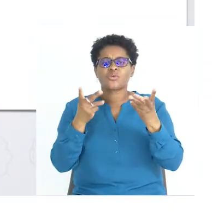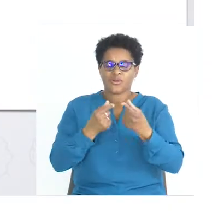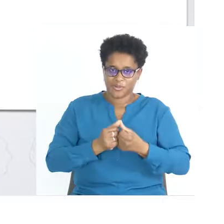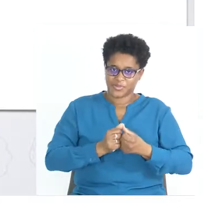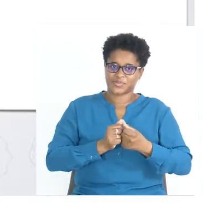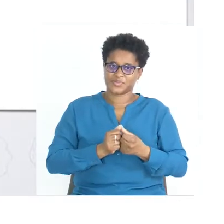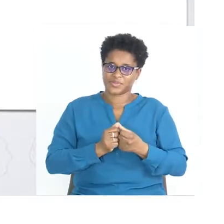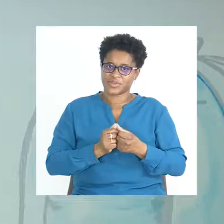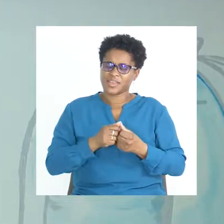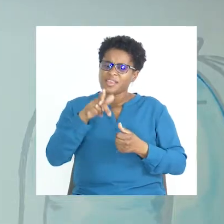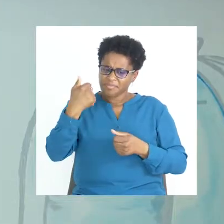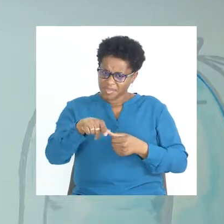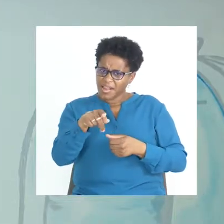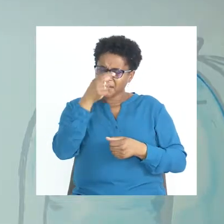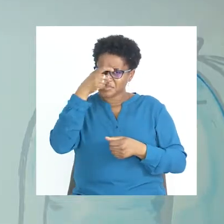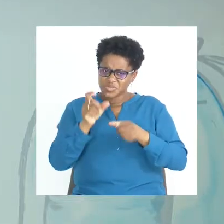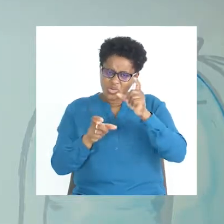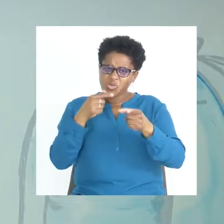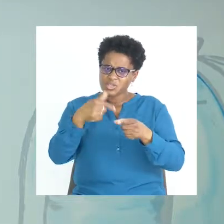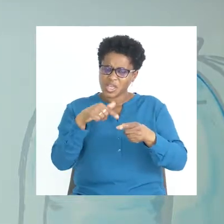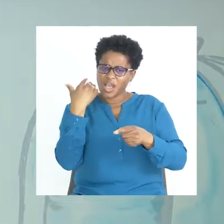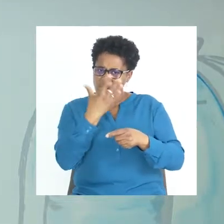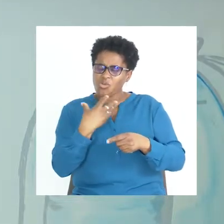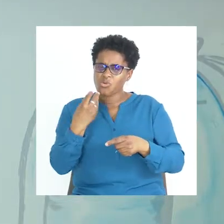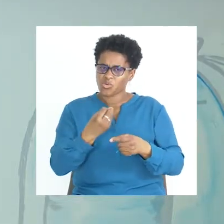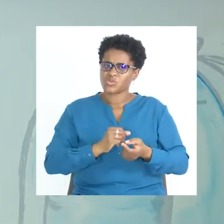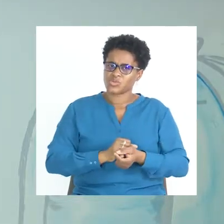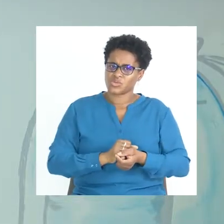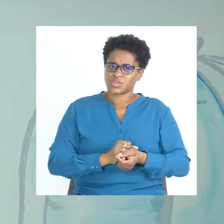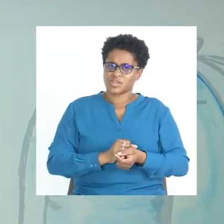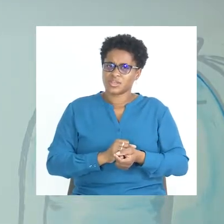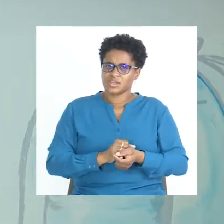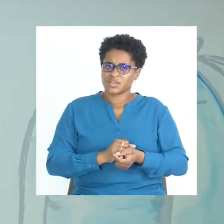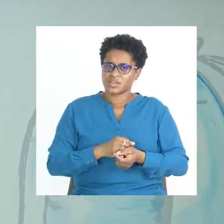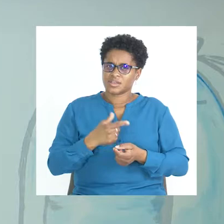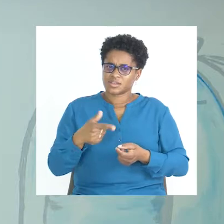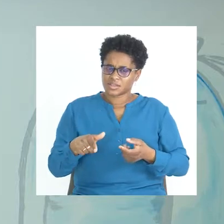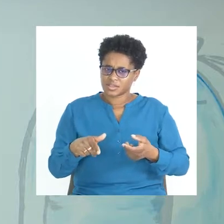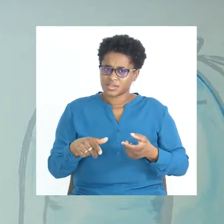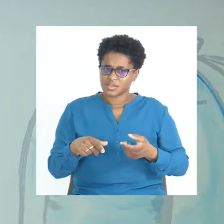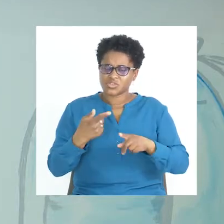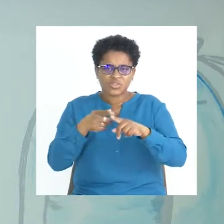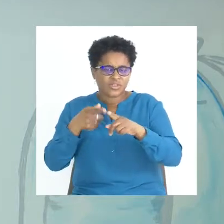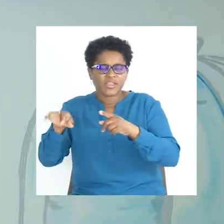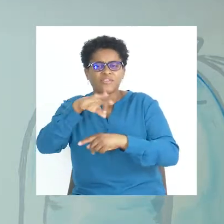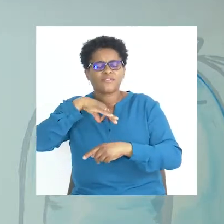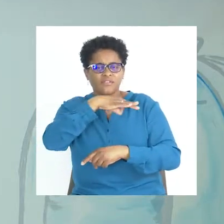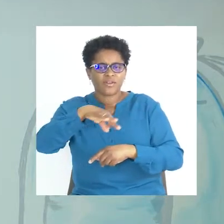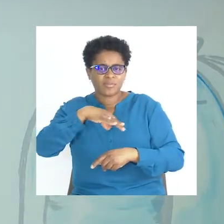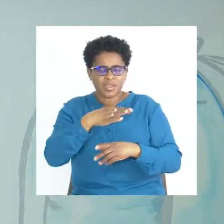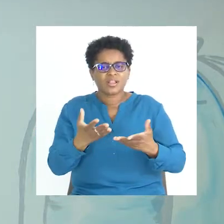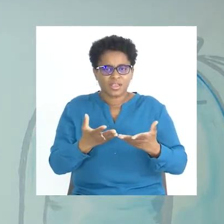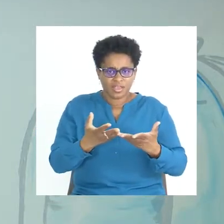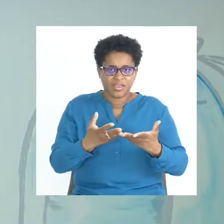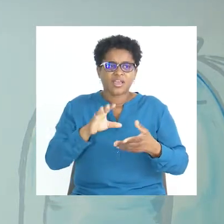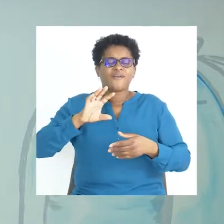O meio socioeconómico. Há pessoas, ou então há alunos que descem, ou então são descendentes de uma determinada família com